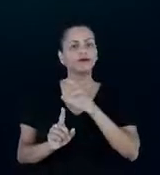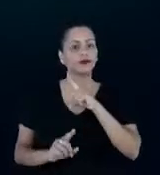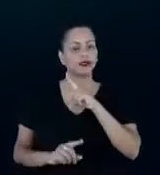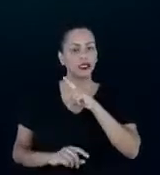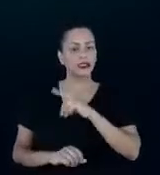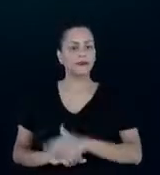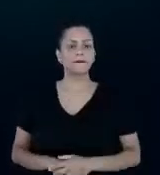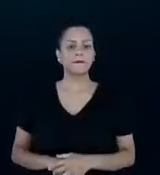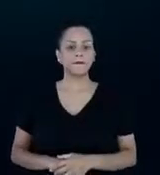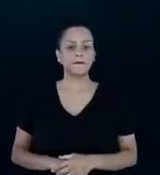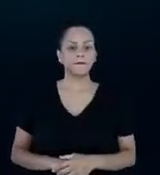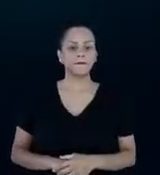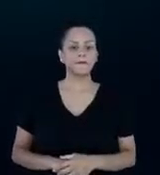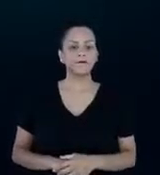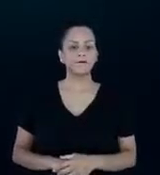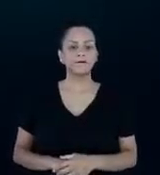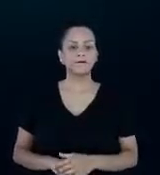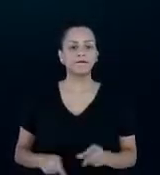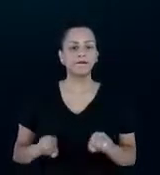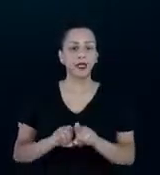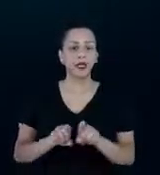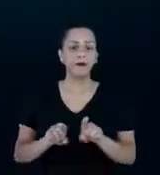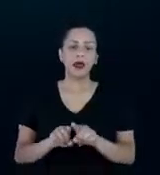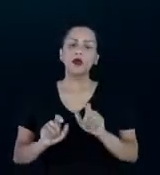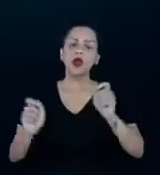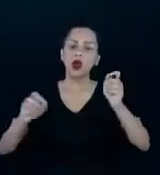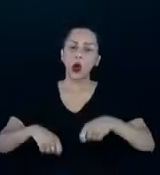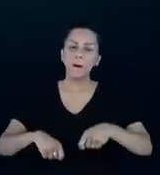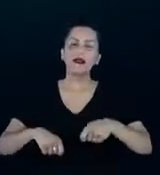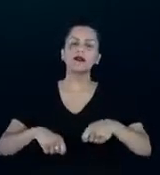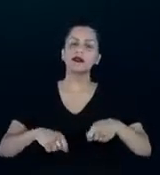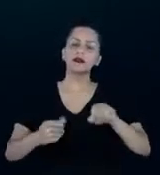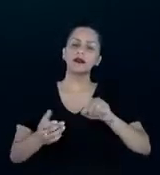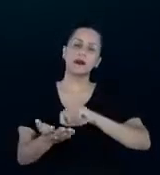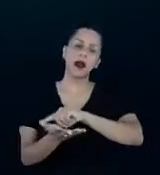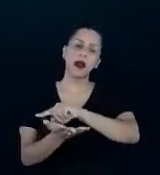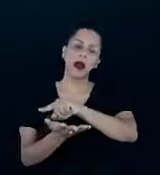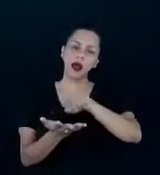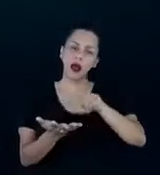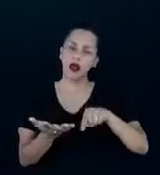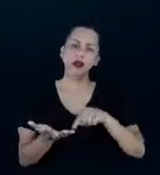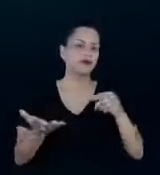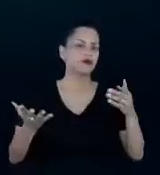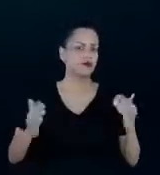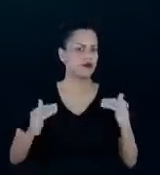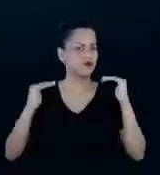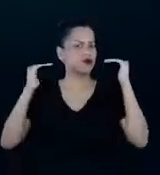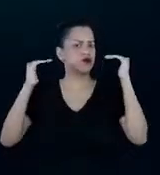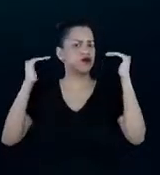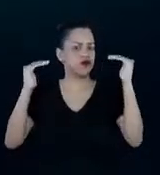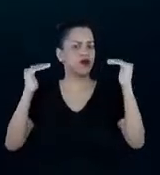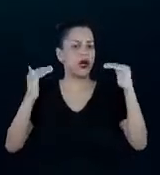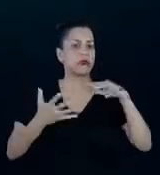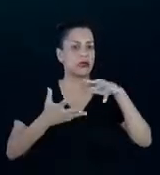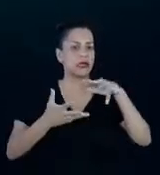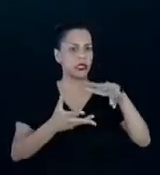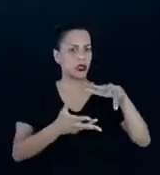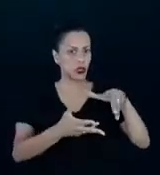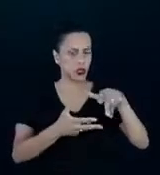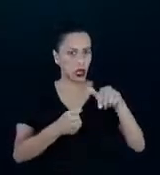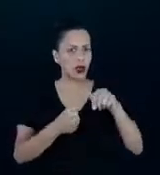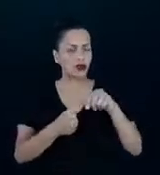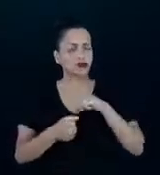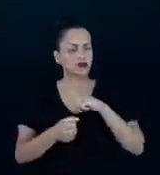Nós temos aí, agregamos um conjunto de competências de altíssima, de classe internacional, nossa qualidade de pesquisa de classe